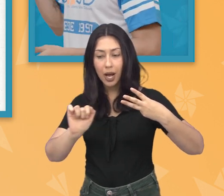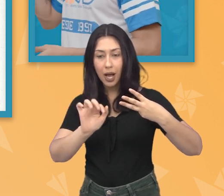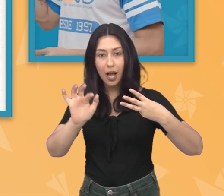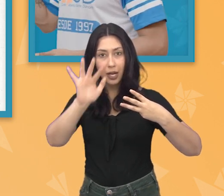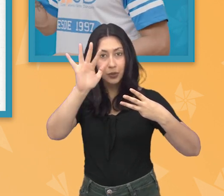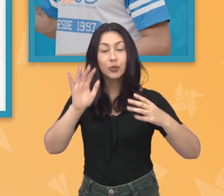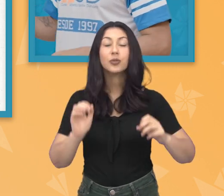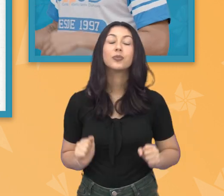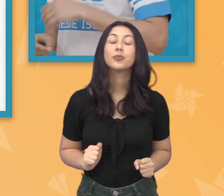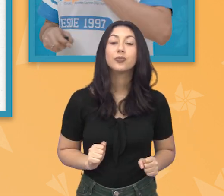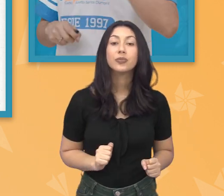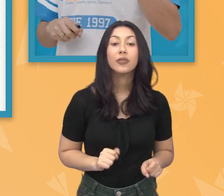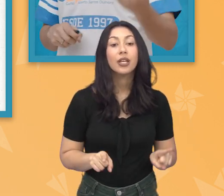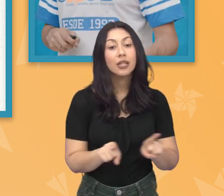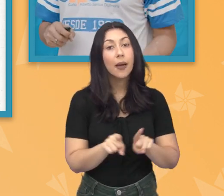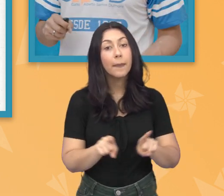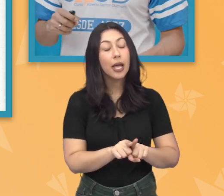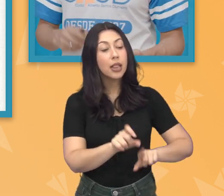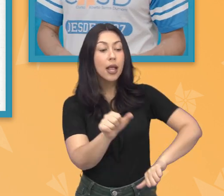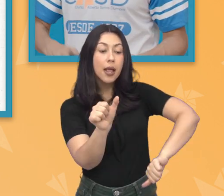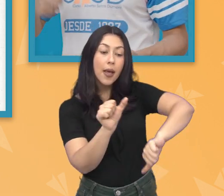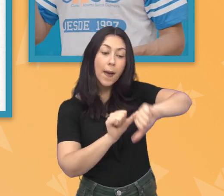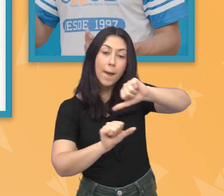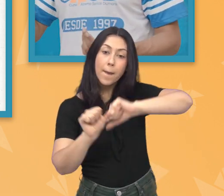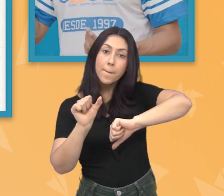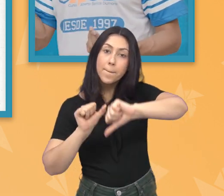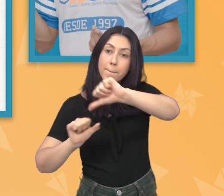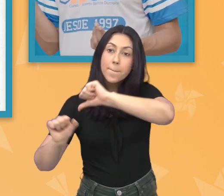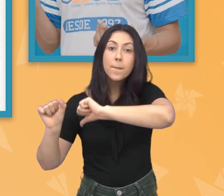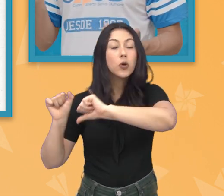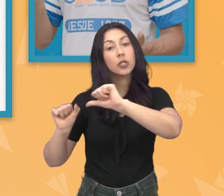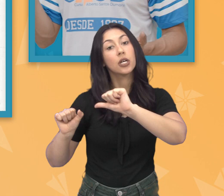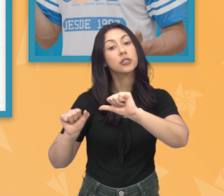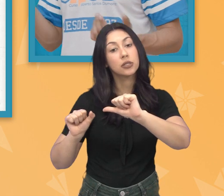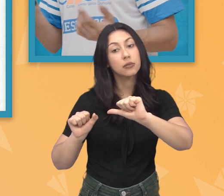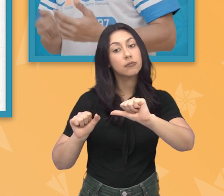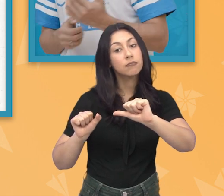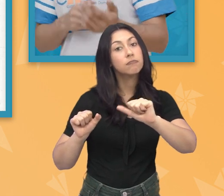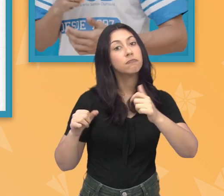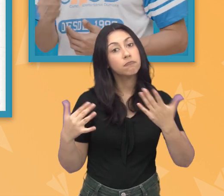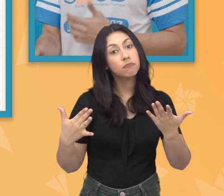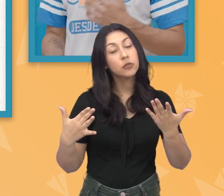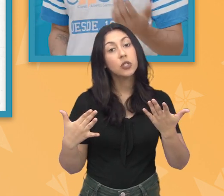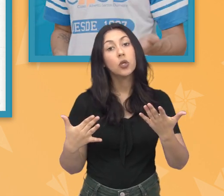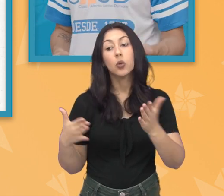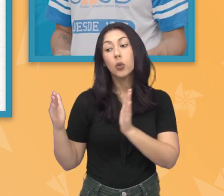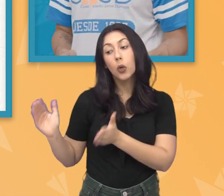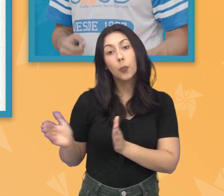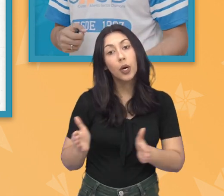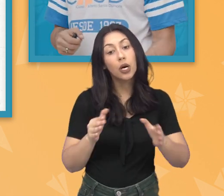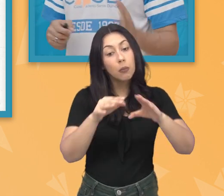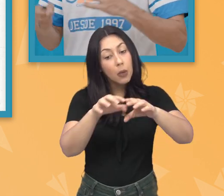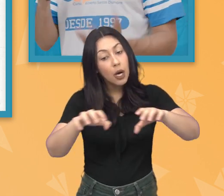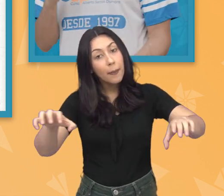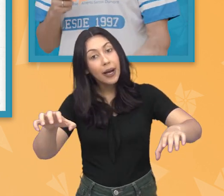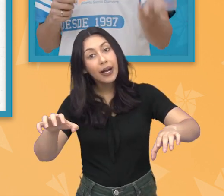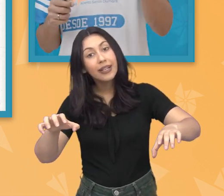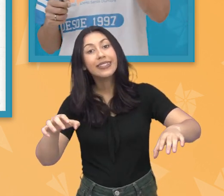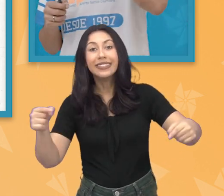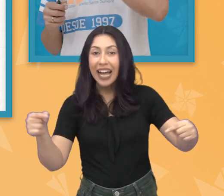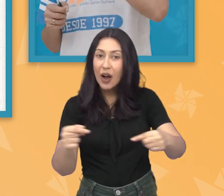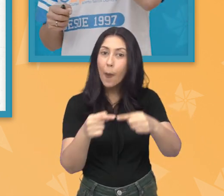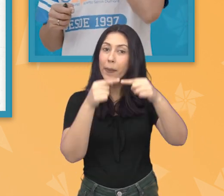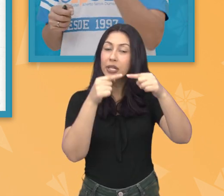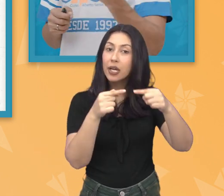gasoso. Por fim, temos as mudanças de estados físicos, né, como falei, vários desses processos de separação envolvem mudanças de estados físicos da matéria. Por isso que eu